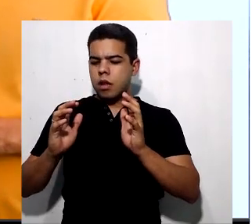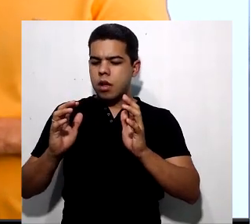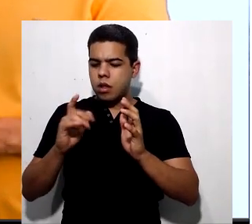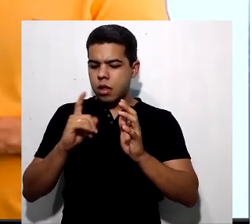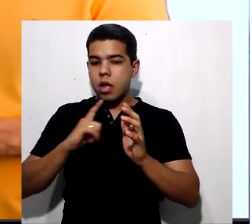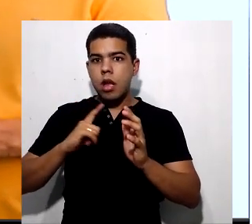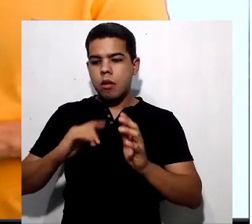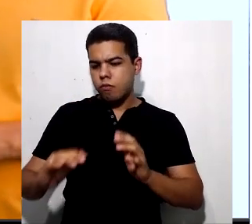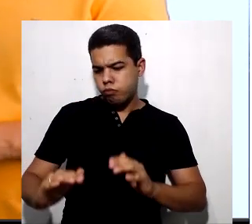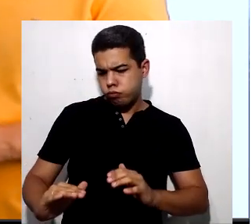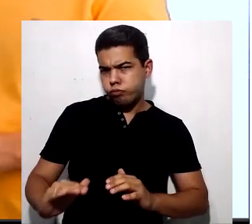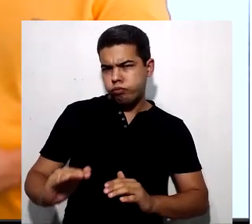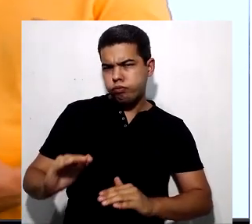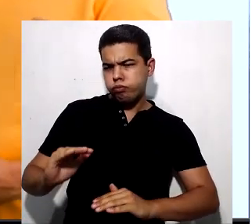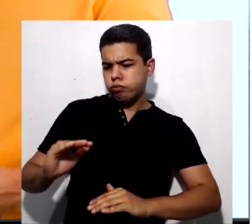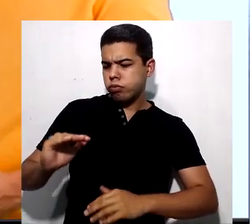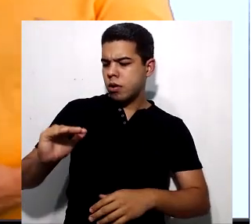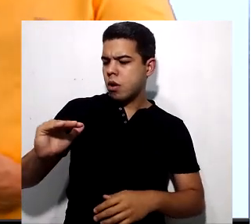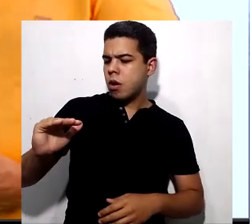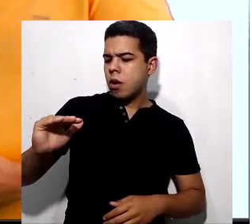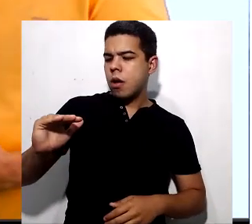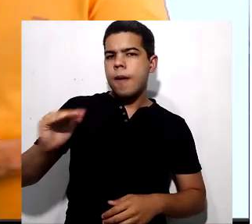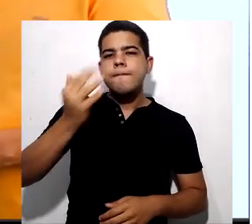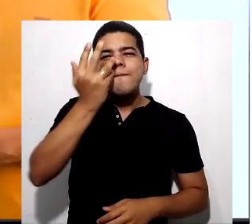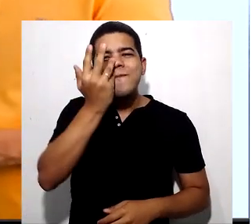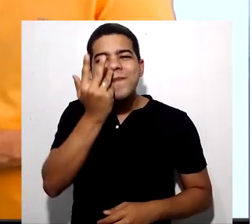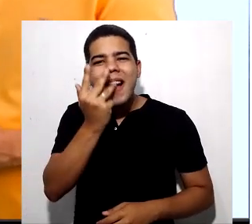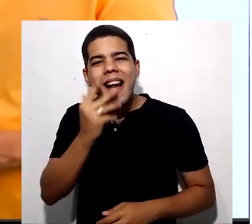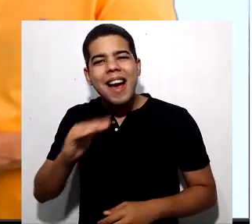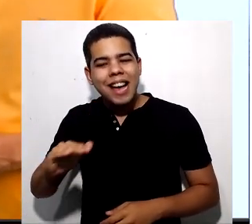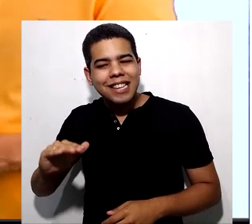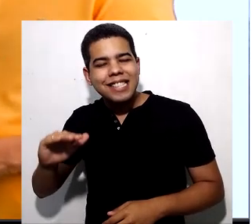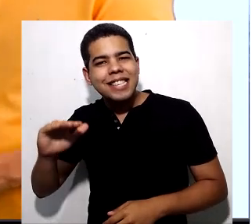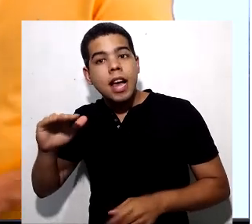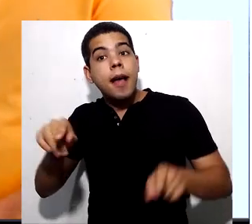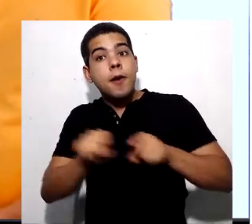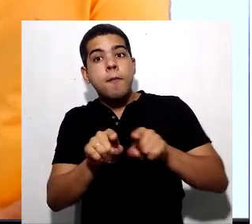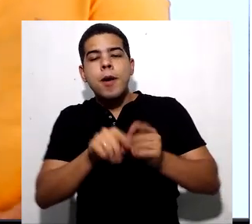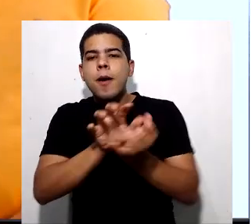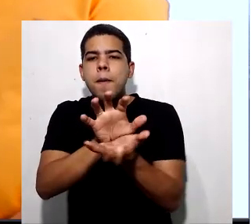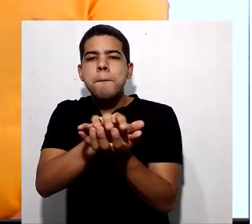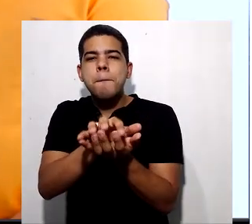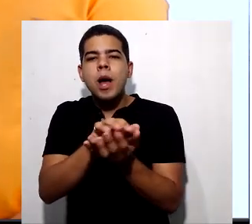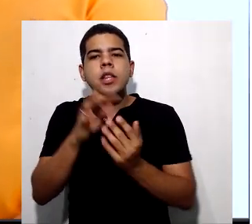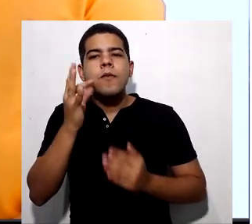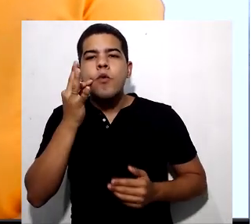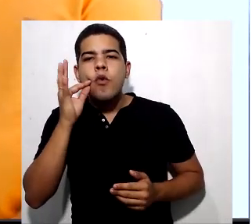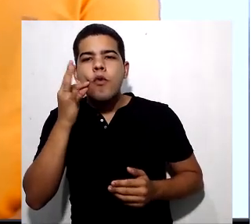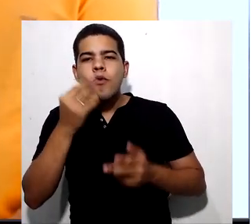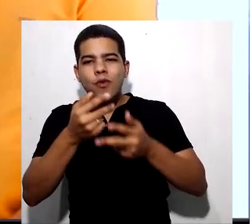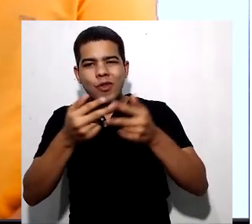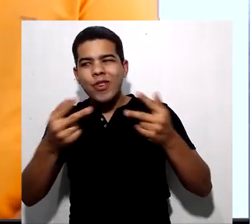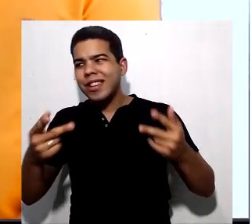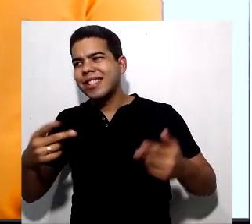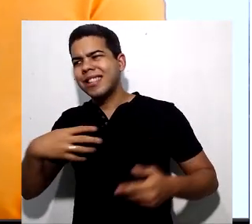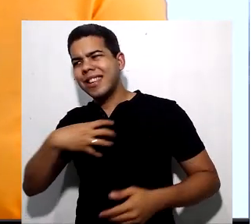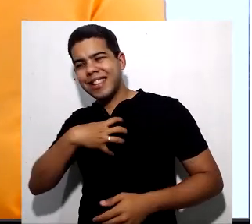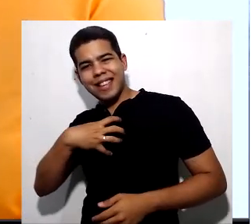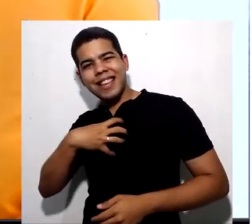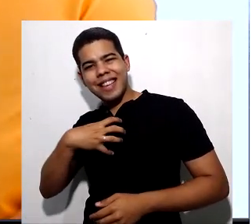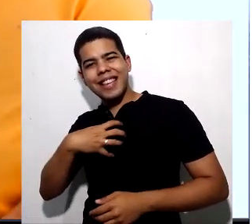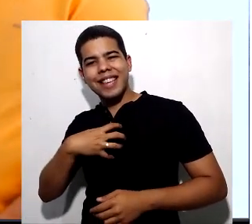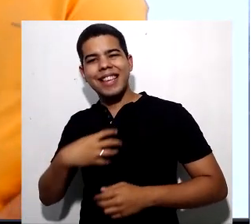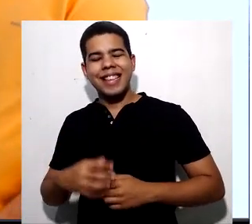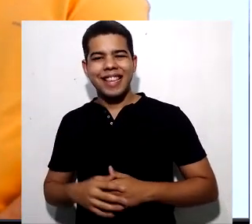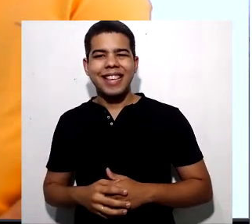tornou-se, foi a infância dela, ela dizia o sabor das frutas de Pernambuco, não esquecia o sabor das frutas de Pernambuco.